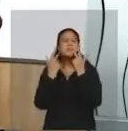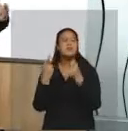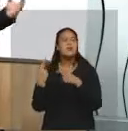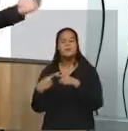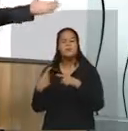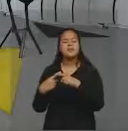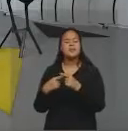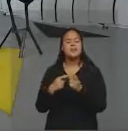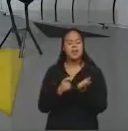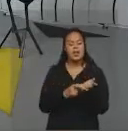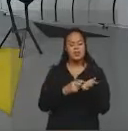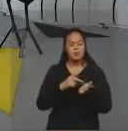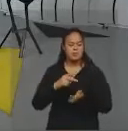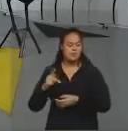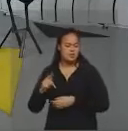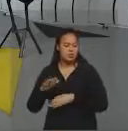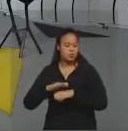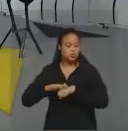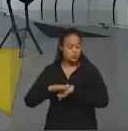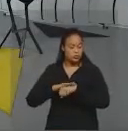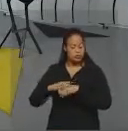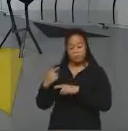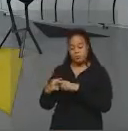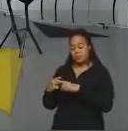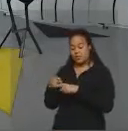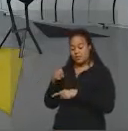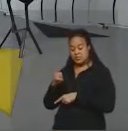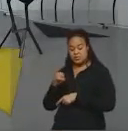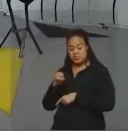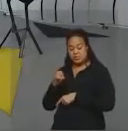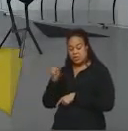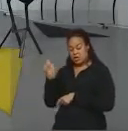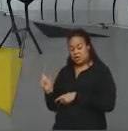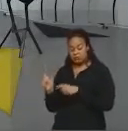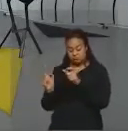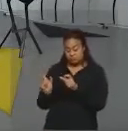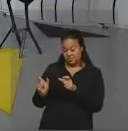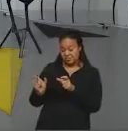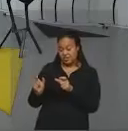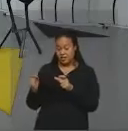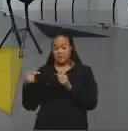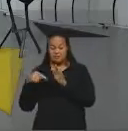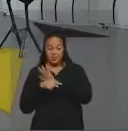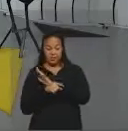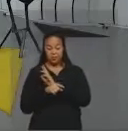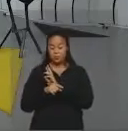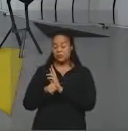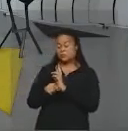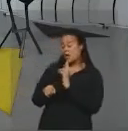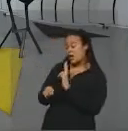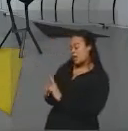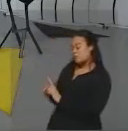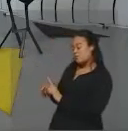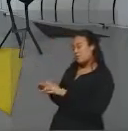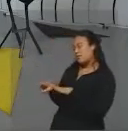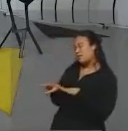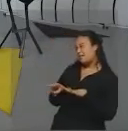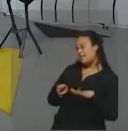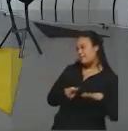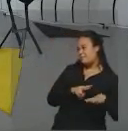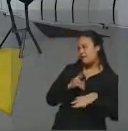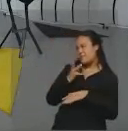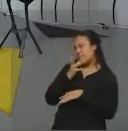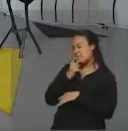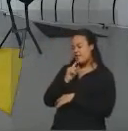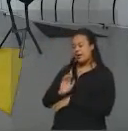Porque se eu estou aqui ao lado da Gabriela e ela me pergunta alguma coisa, ela vai ficar olhando para minha cara e eu não vou demorar uma semana aqui na frente dela